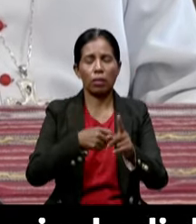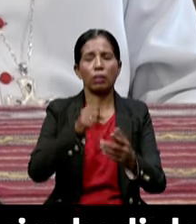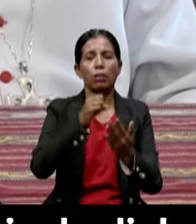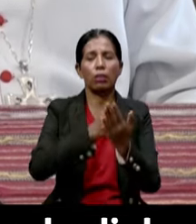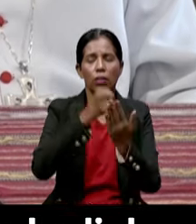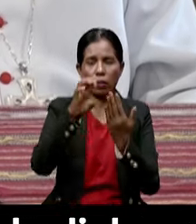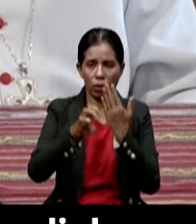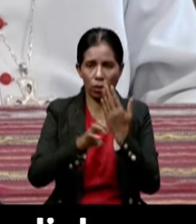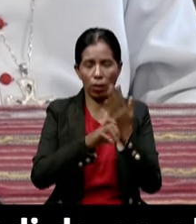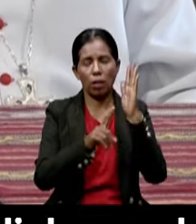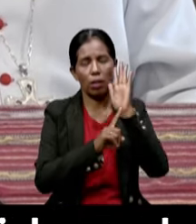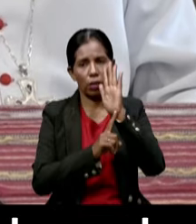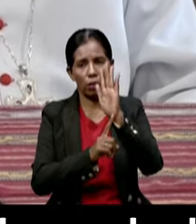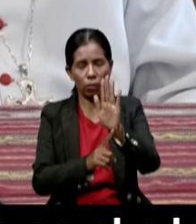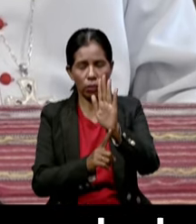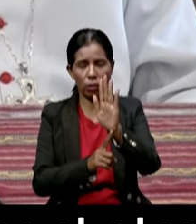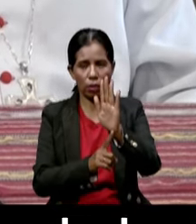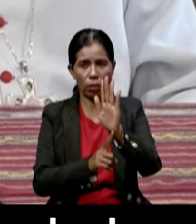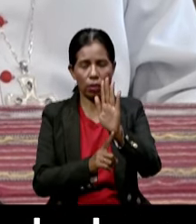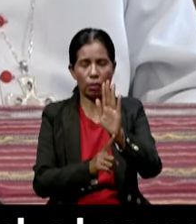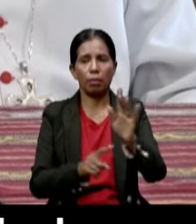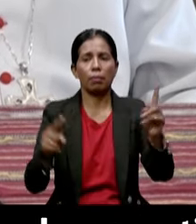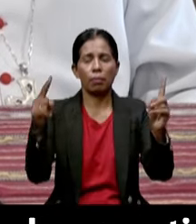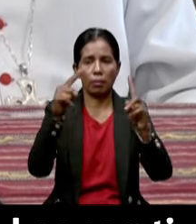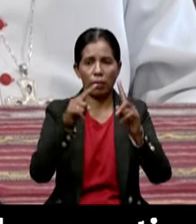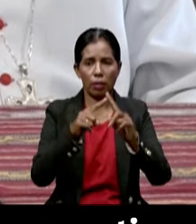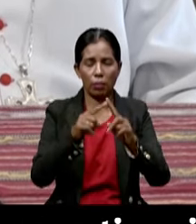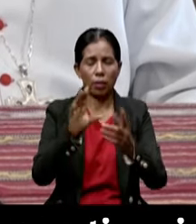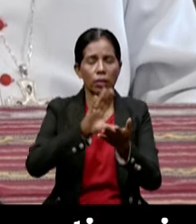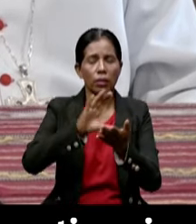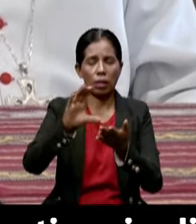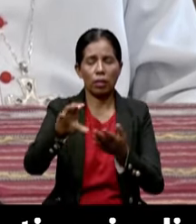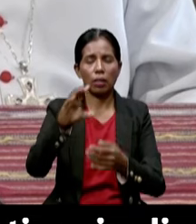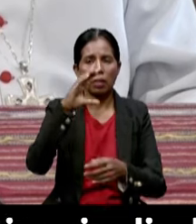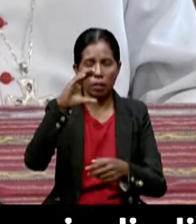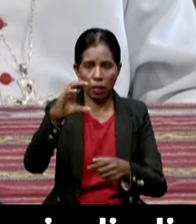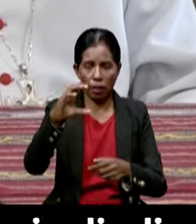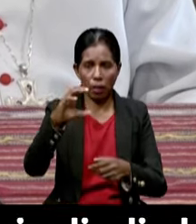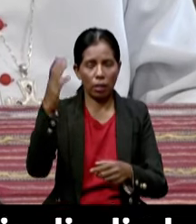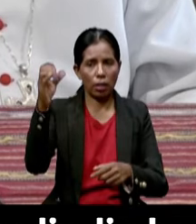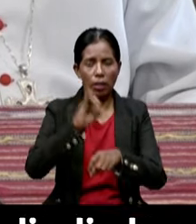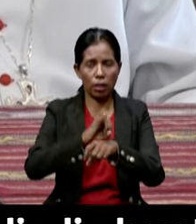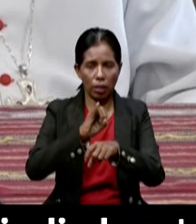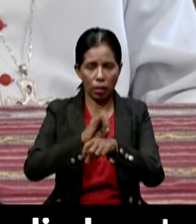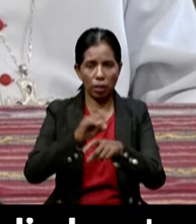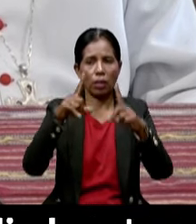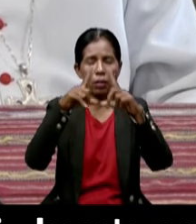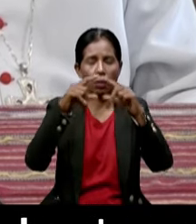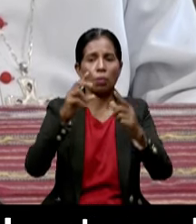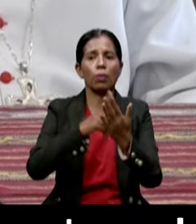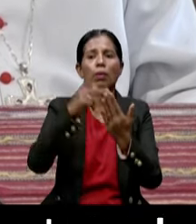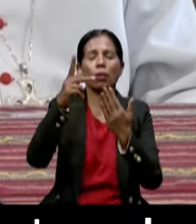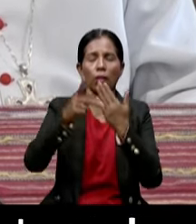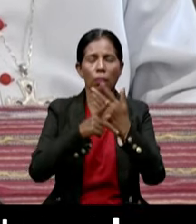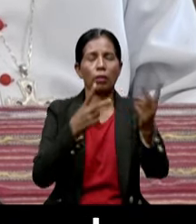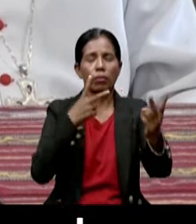foi publicado oficialmente pela Santa Sé, o Vaticano, o programa da viagem